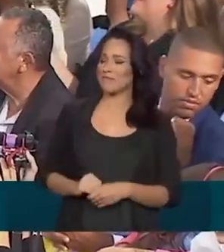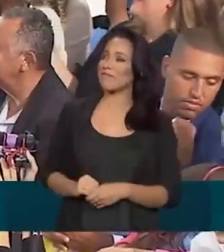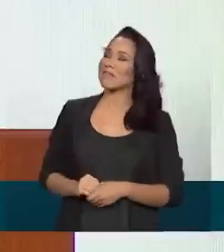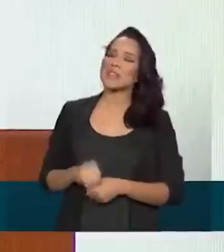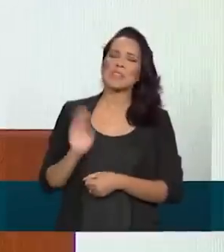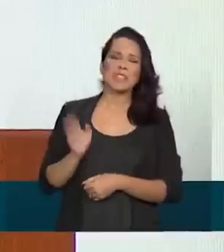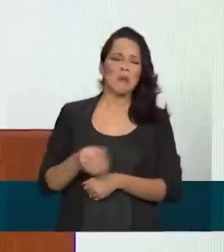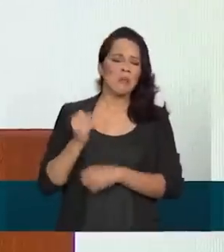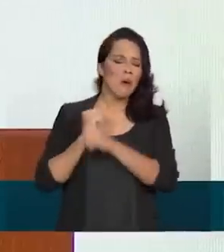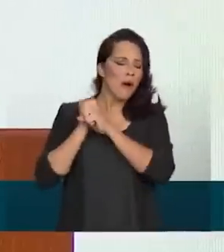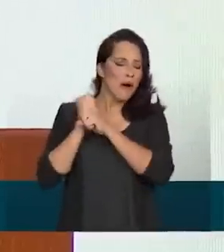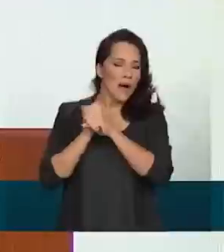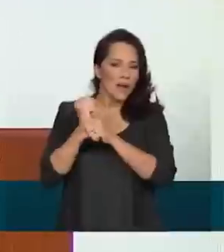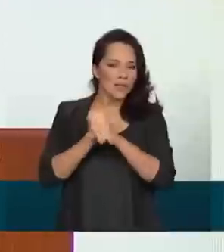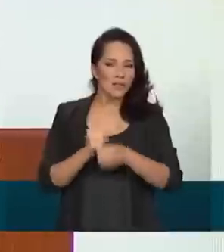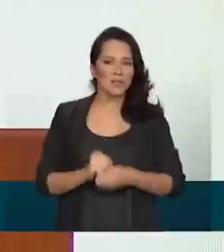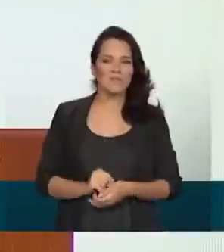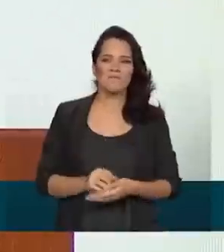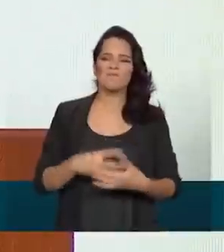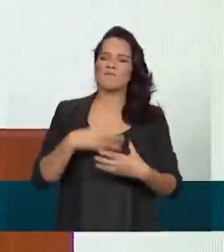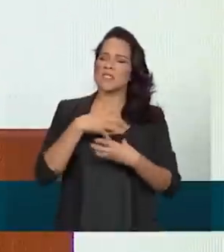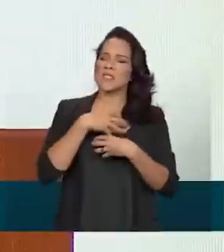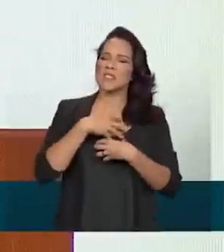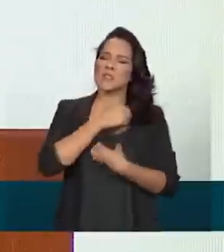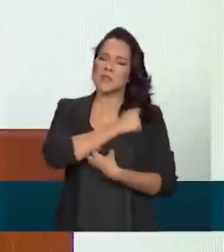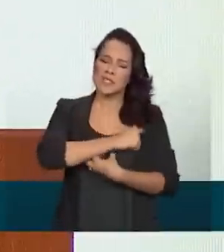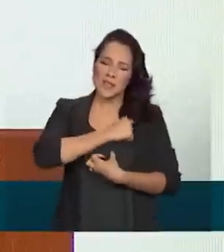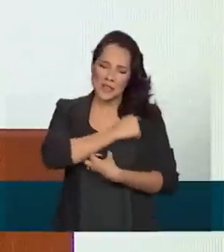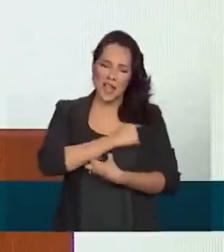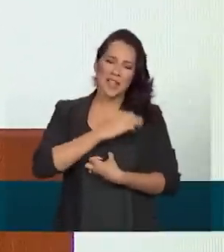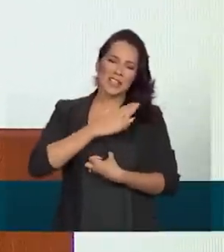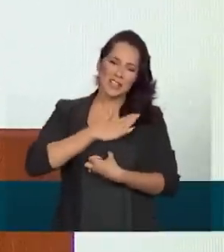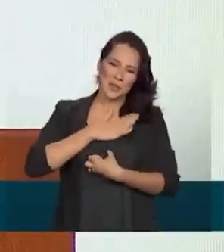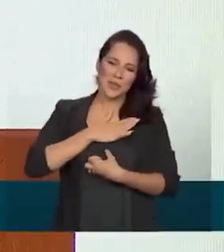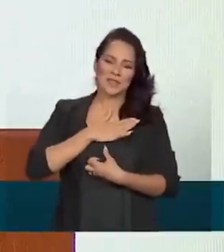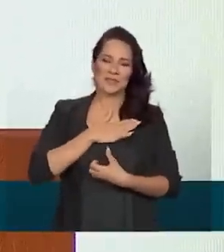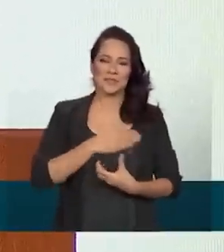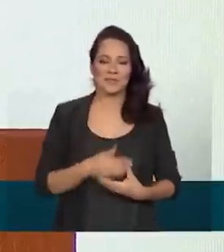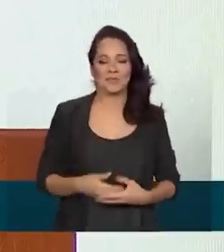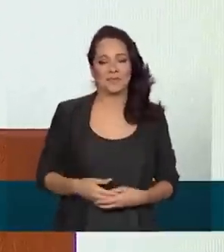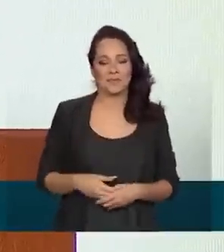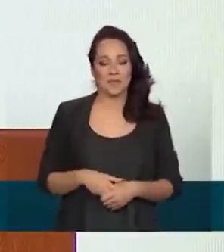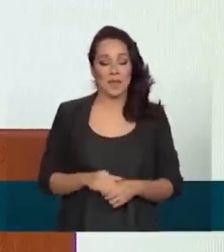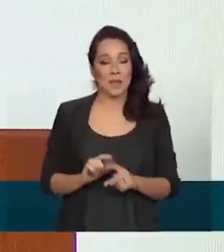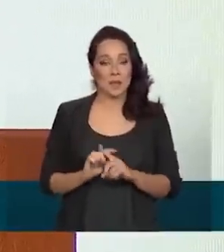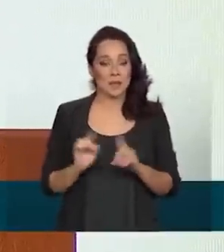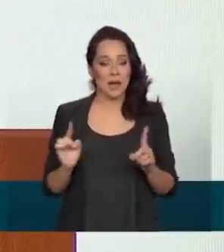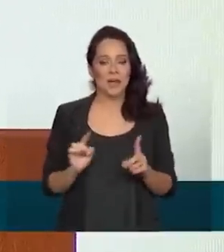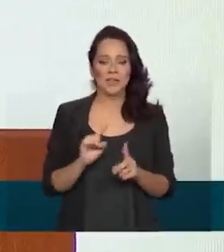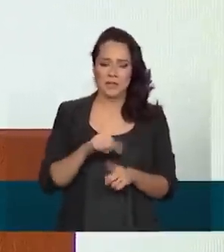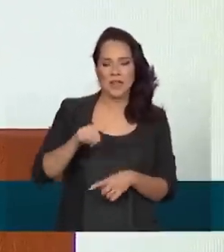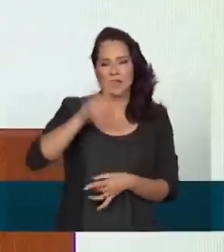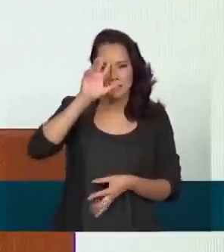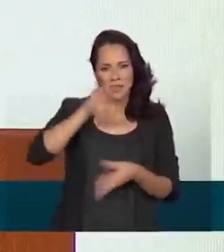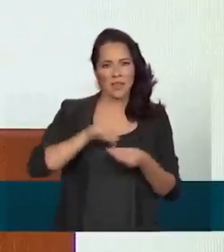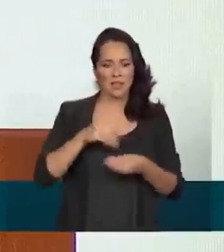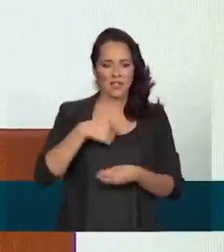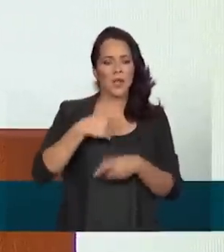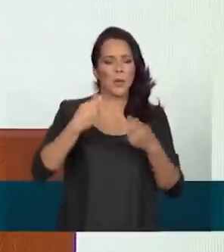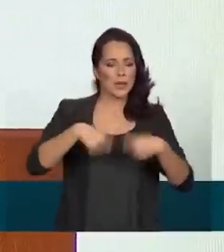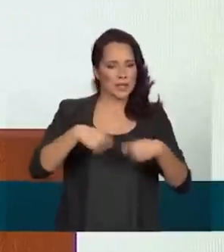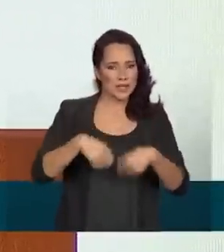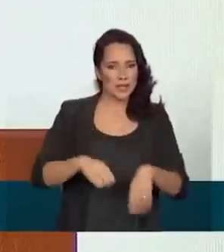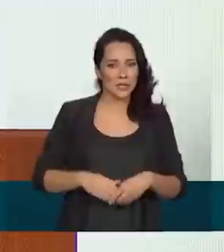muito tempo sentiram muita saudade da minha presença. Mas entendem que eu